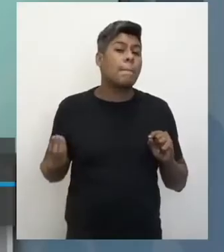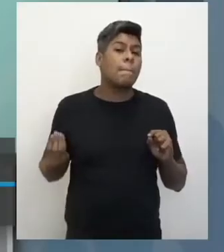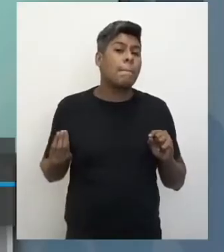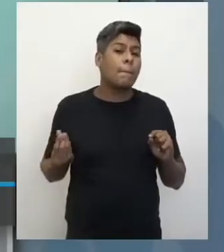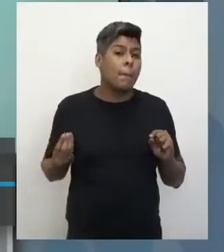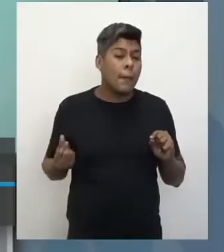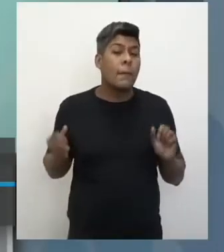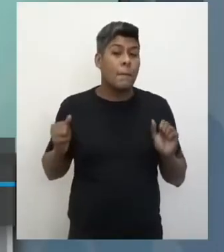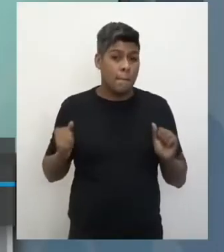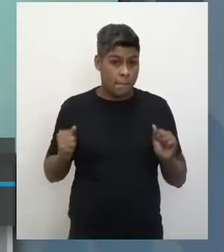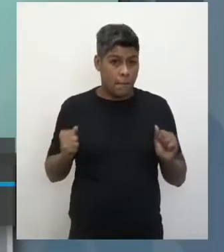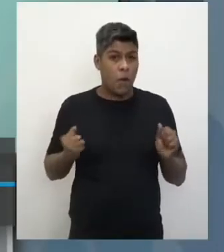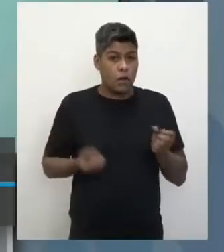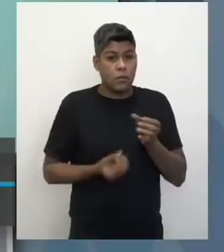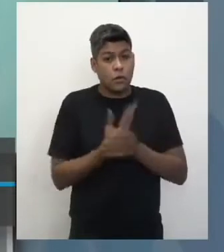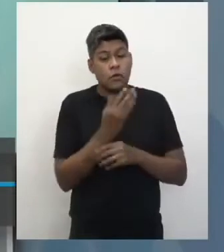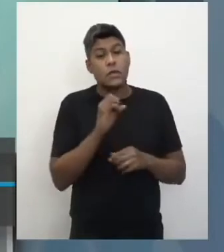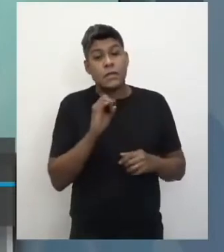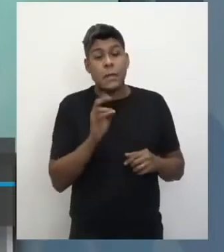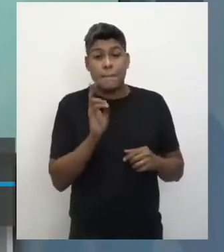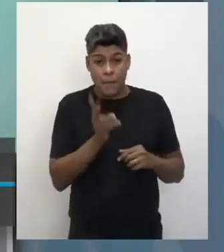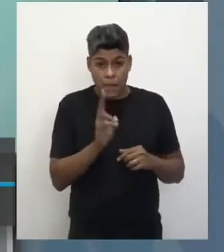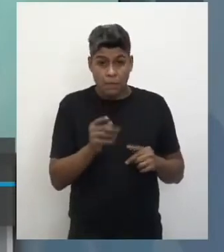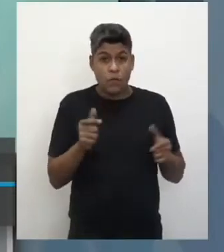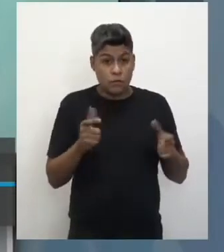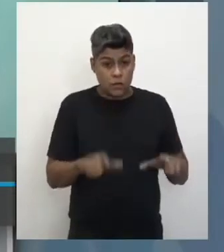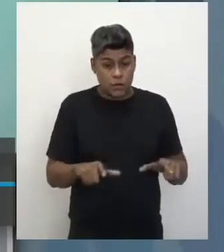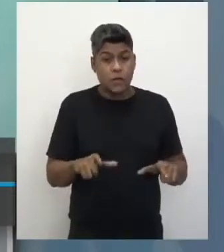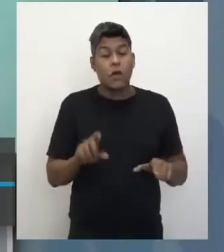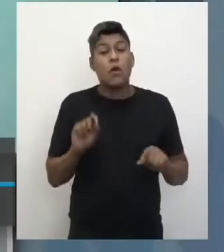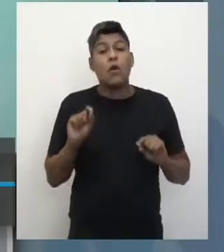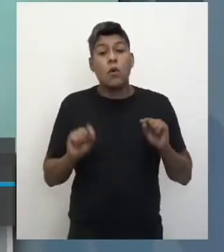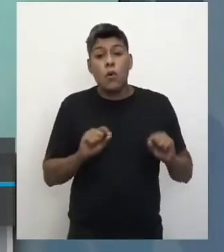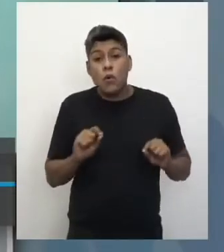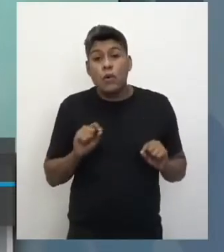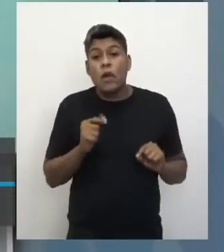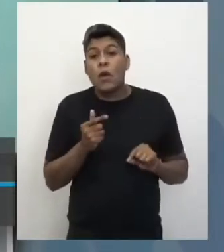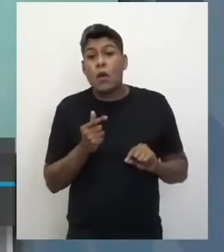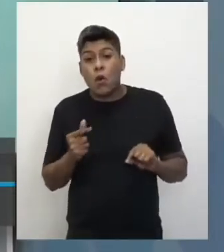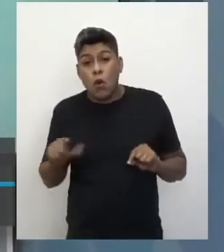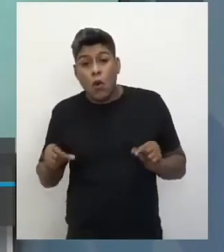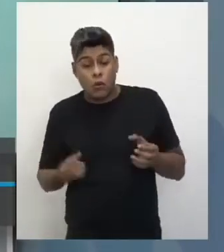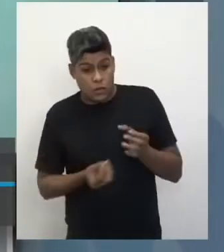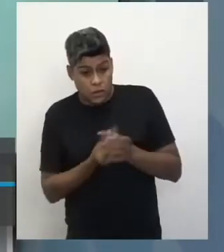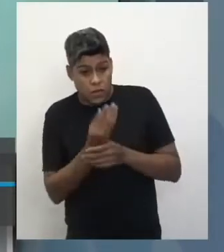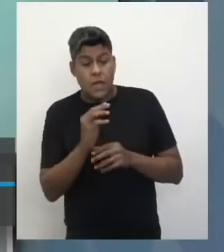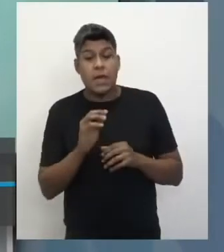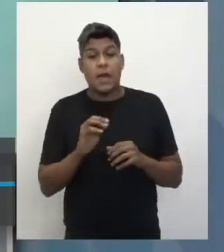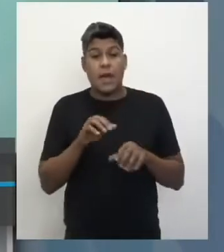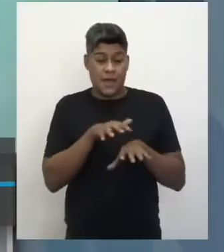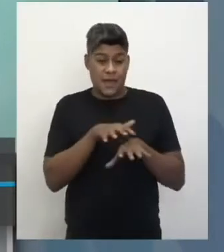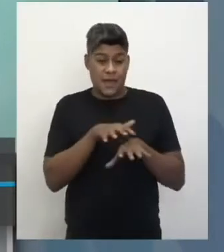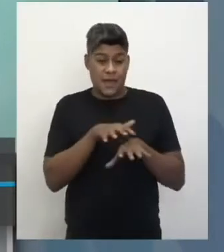Seres só podem se reproduzir se são da mesma espécie, salvo aquelas exceções que vão gerar híbridos, né, que vou dar o